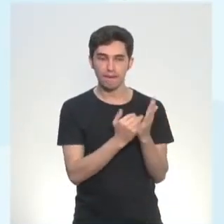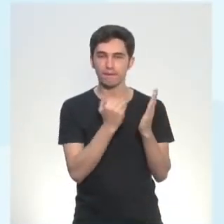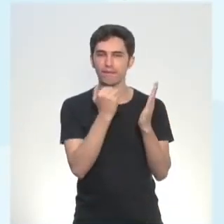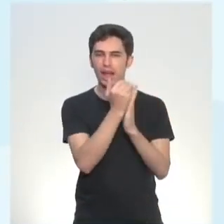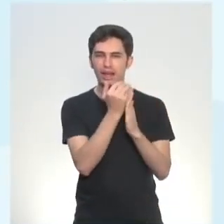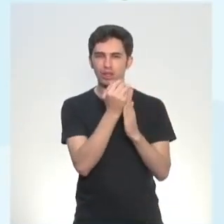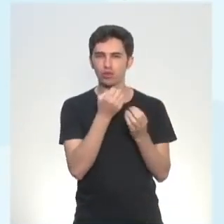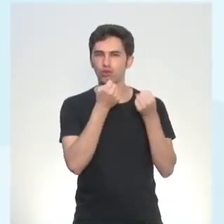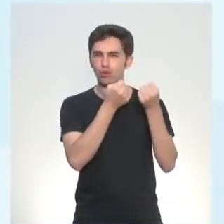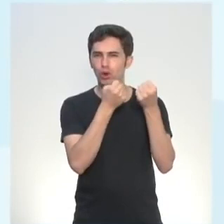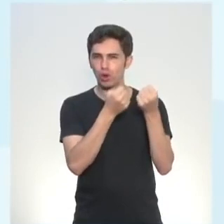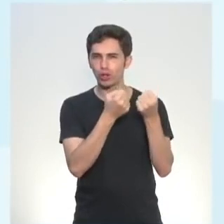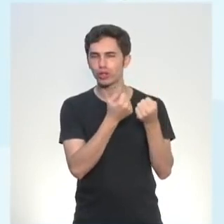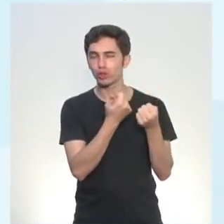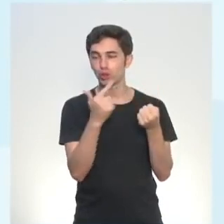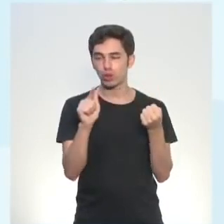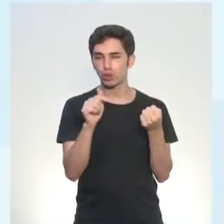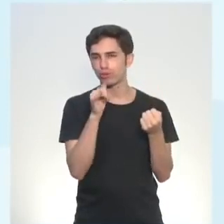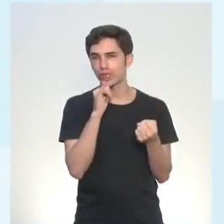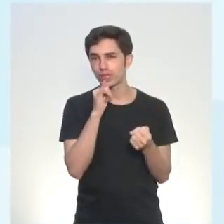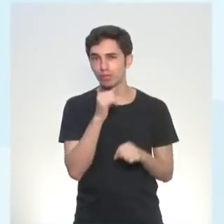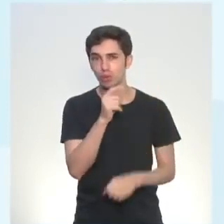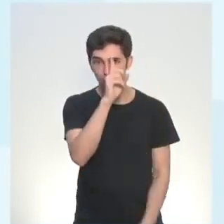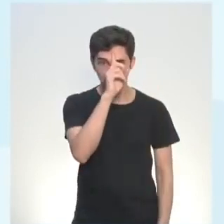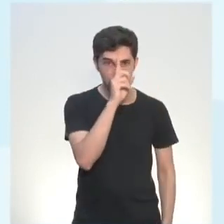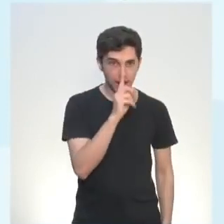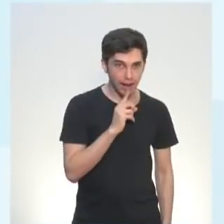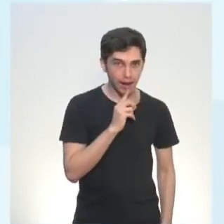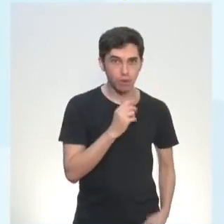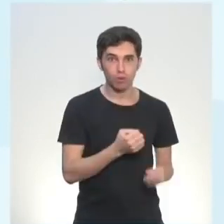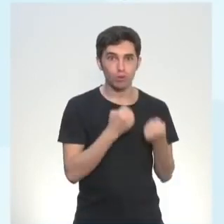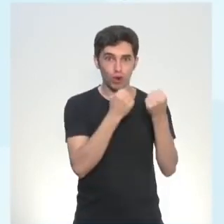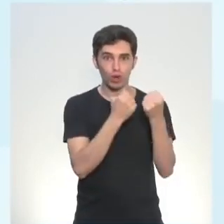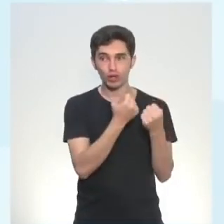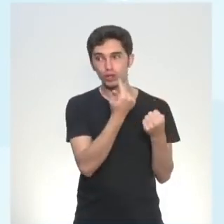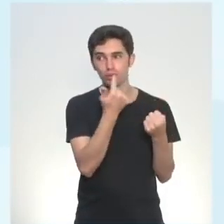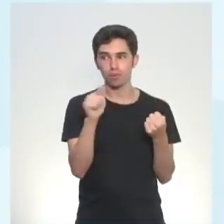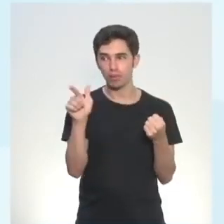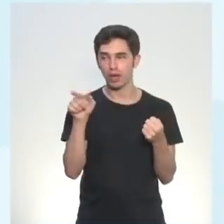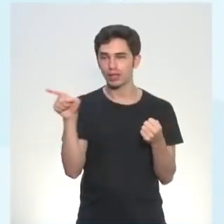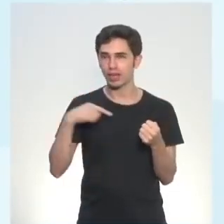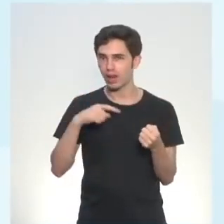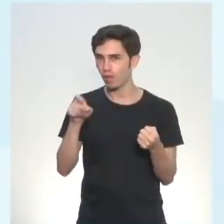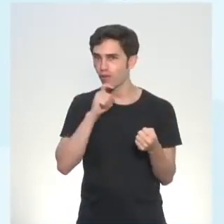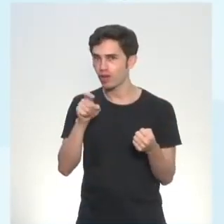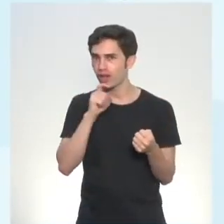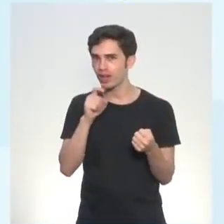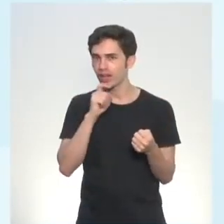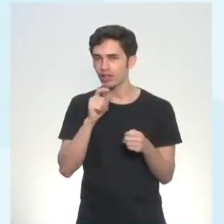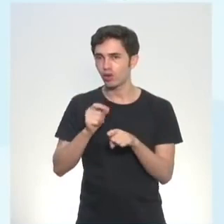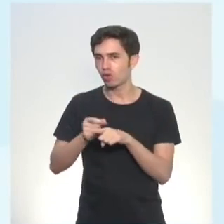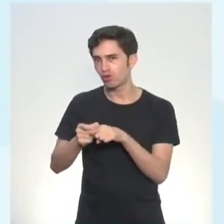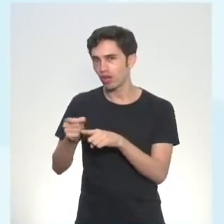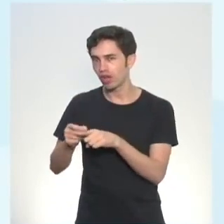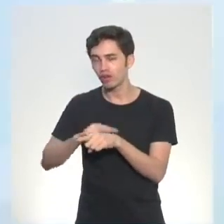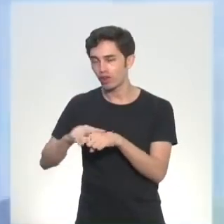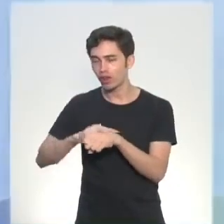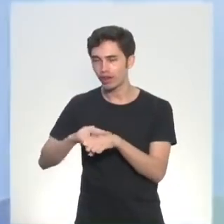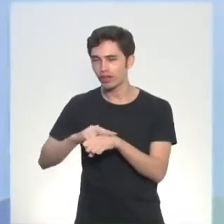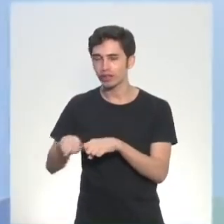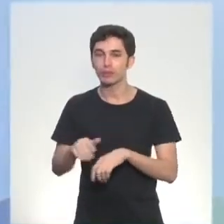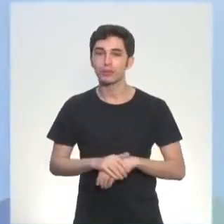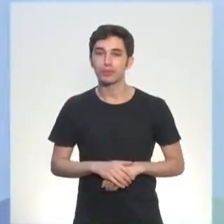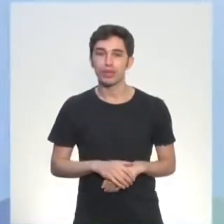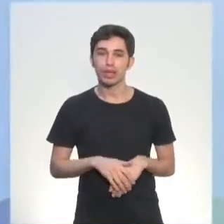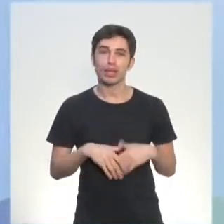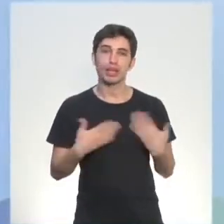em relação ao verde, né? E os fatores recebidos, né? Esses fatores eles eram recebidos tanto do pai, né? Então